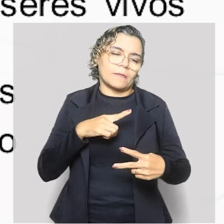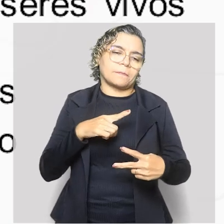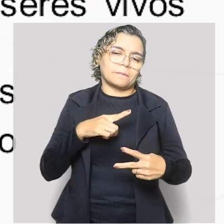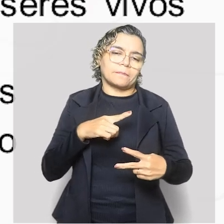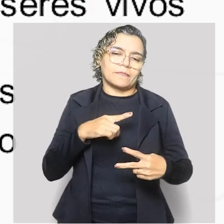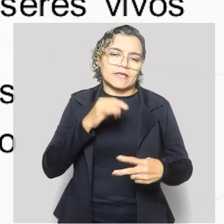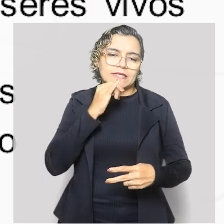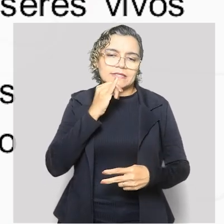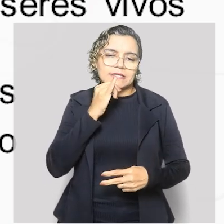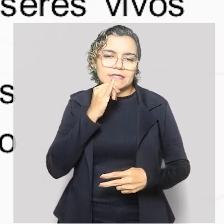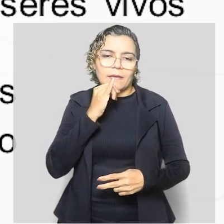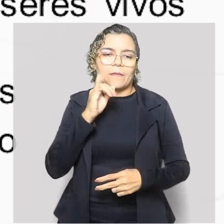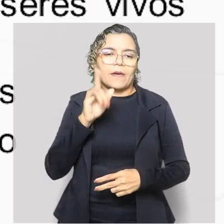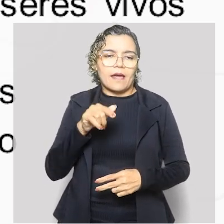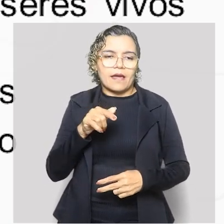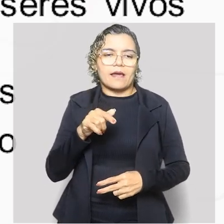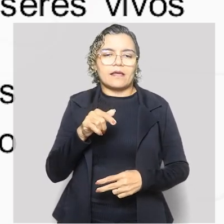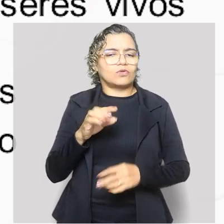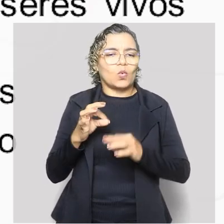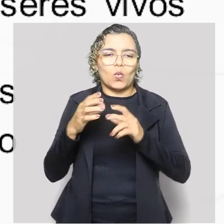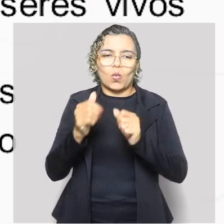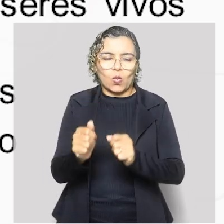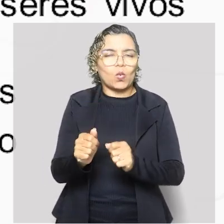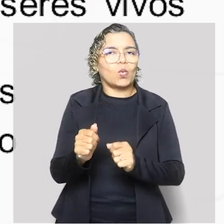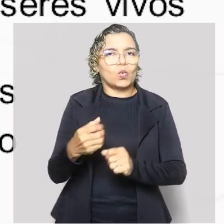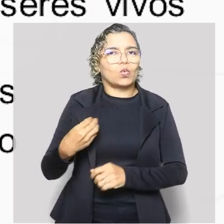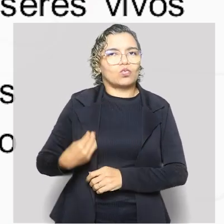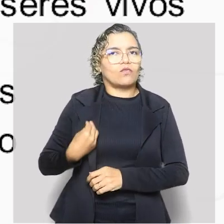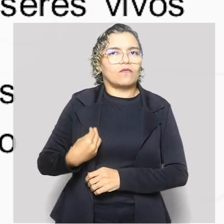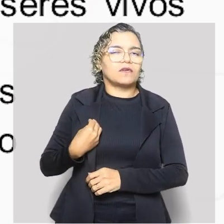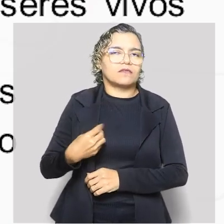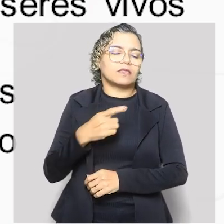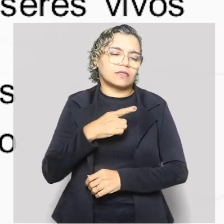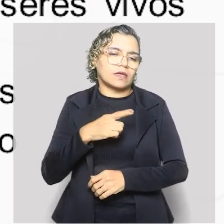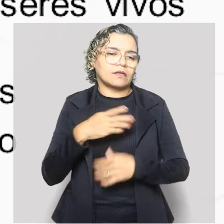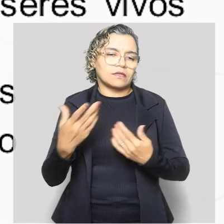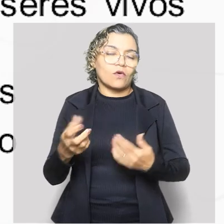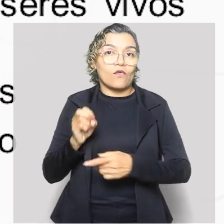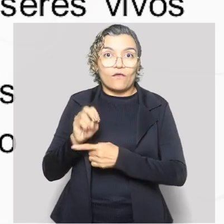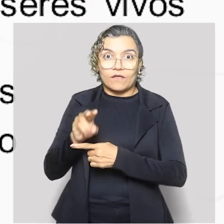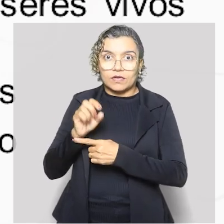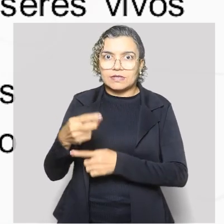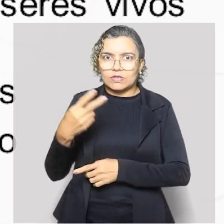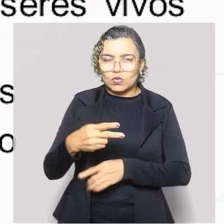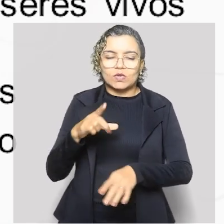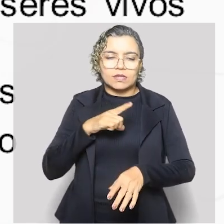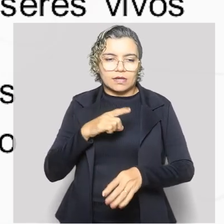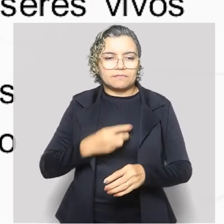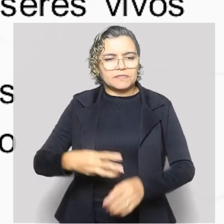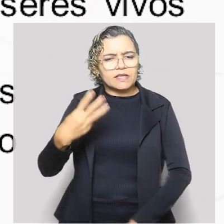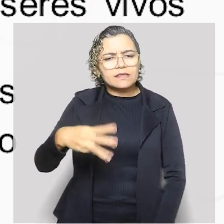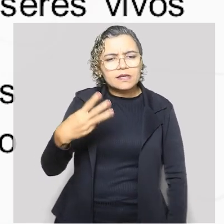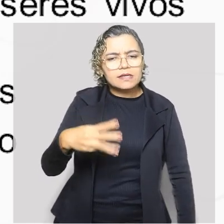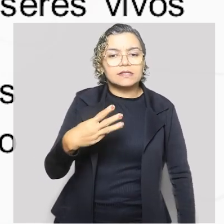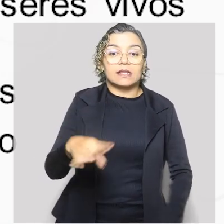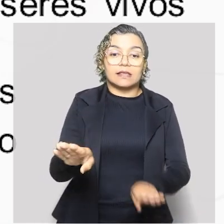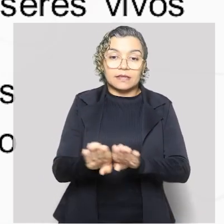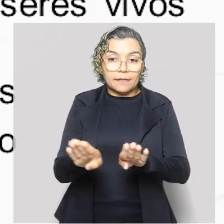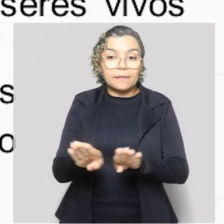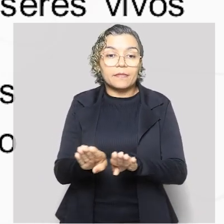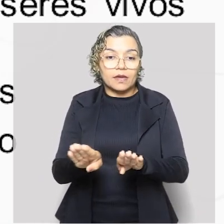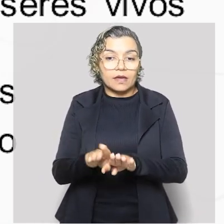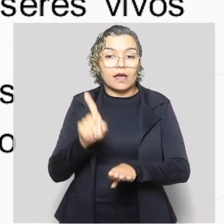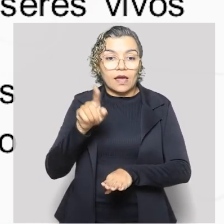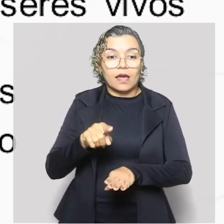interpretado por um código universal para todos os indivíduos. Então, a segunda aí, os vírus entrariam. Na terceira, também, né,